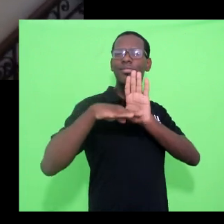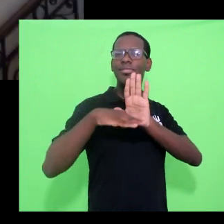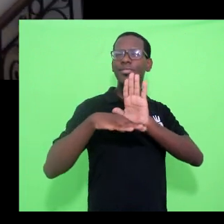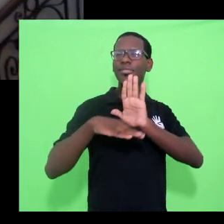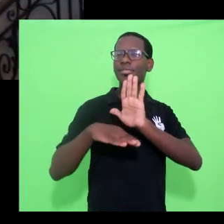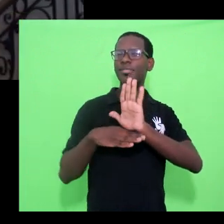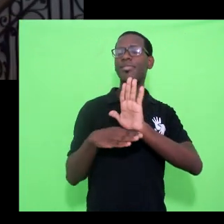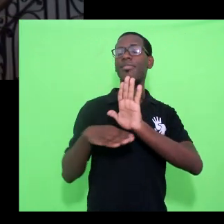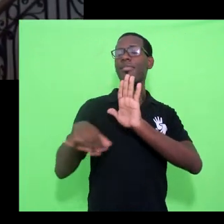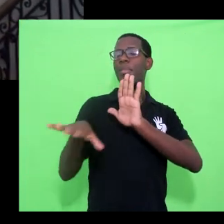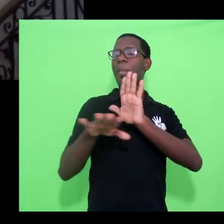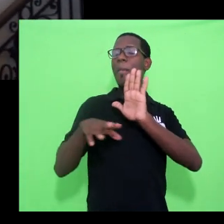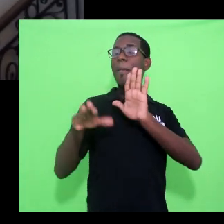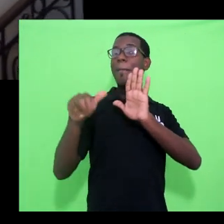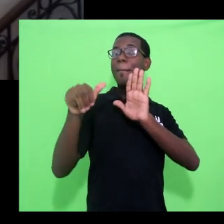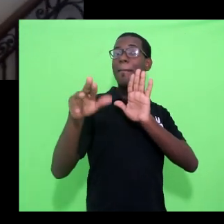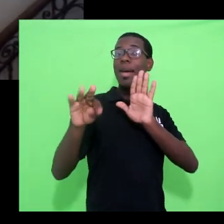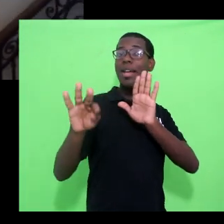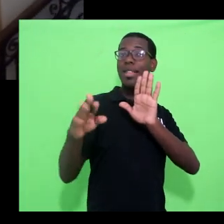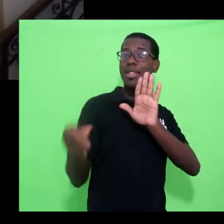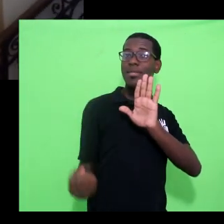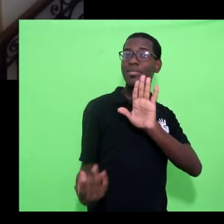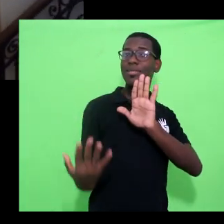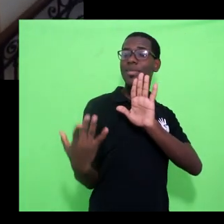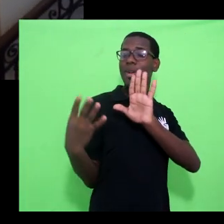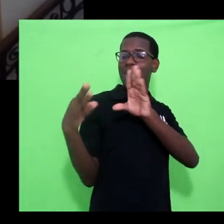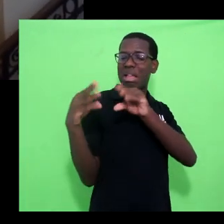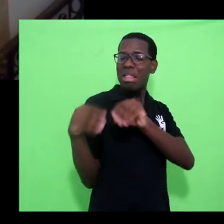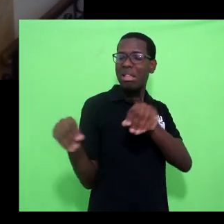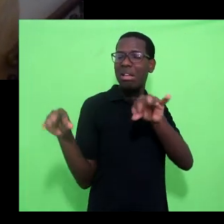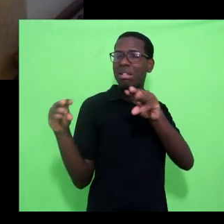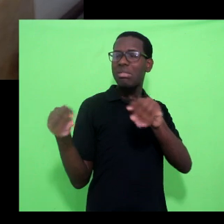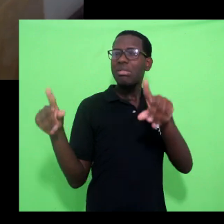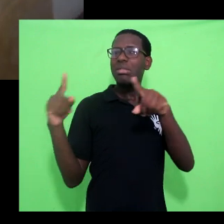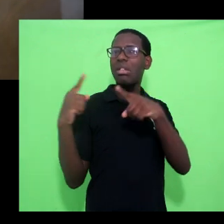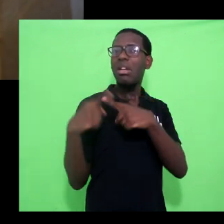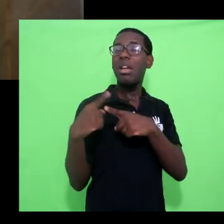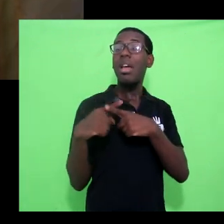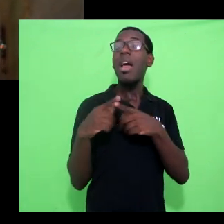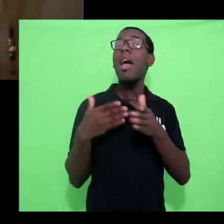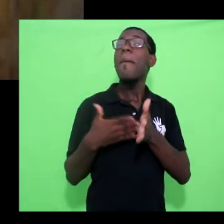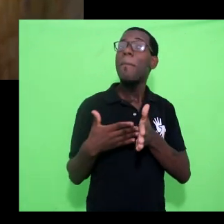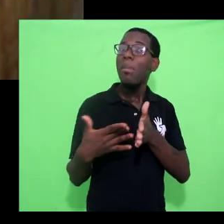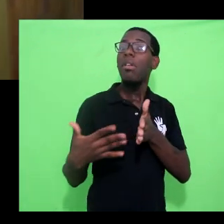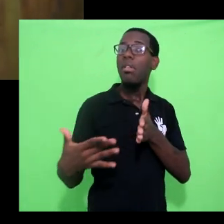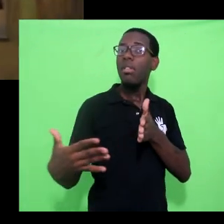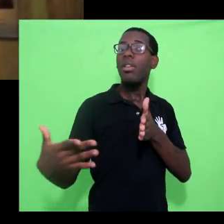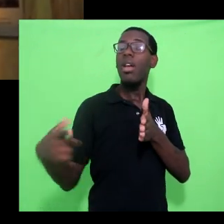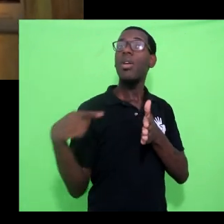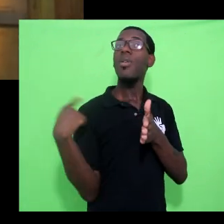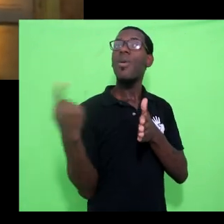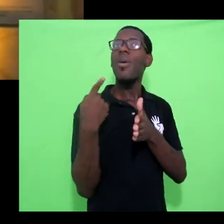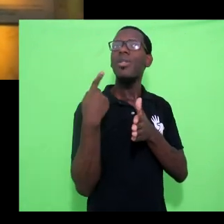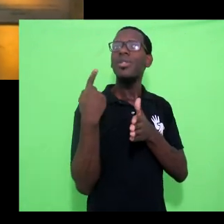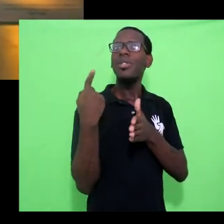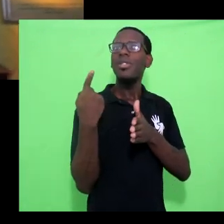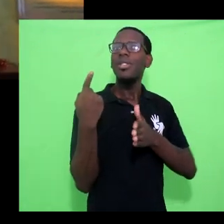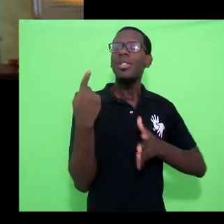caçadores, mateiros, e fomos reunindo informações a respeito de onde existiam ruínas no meio da